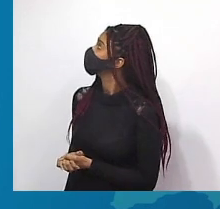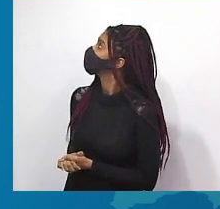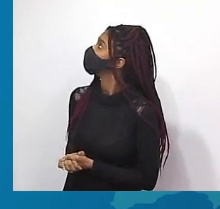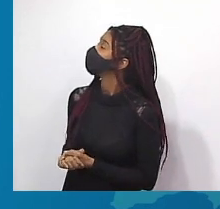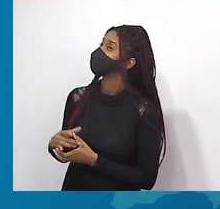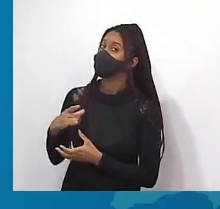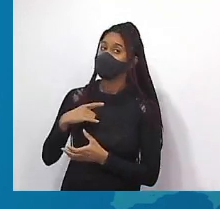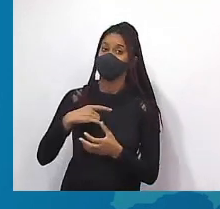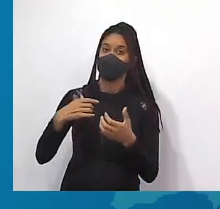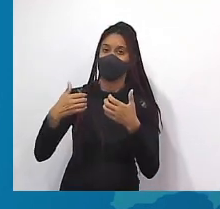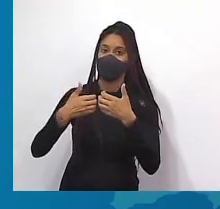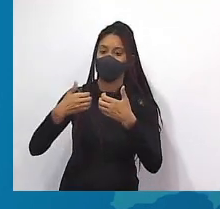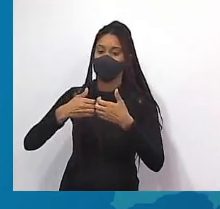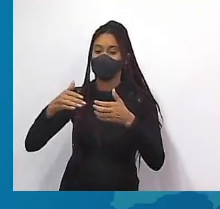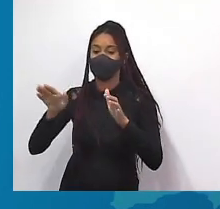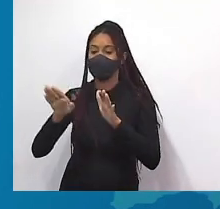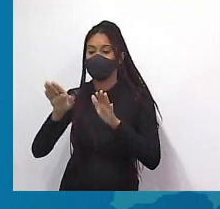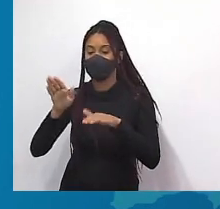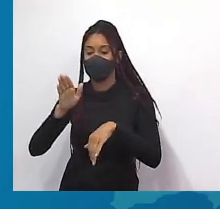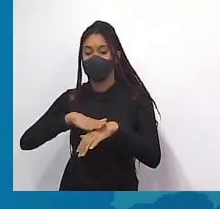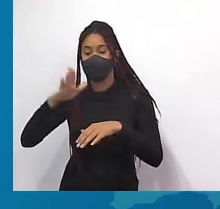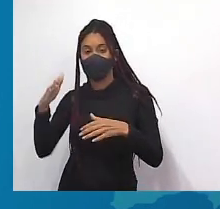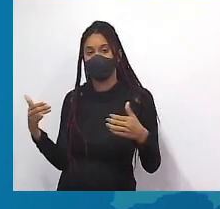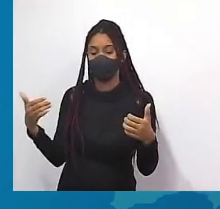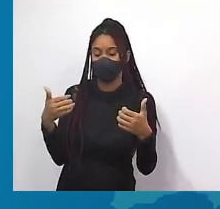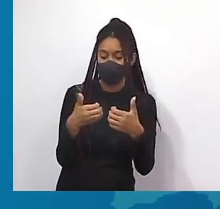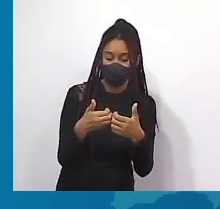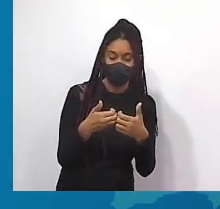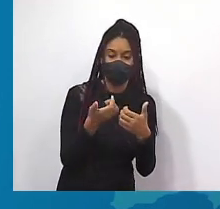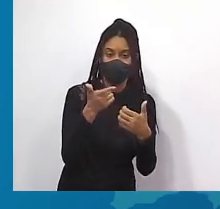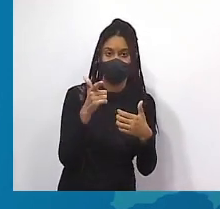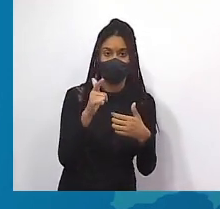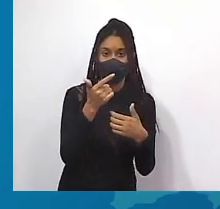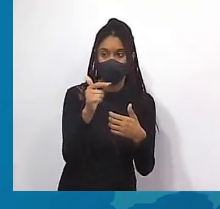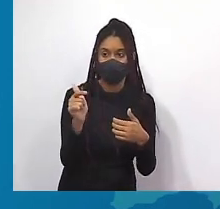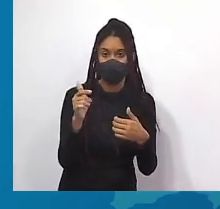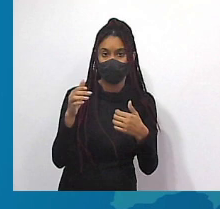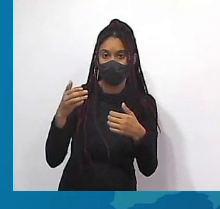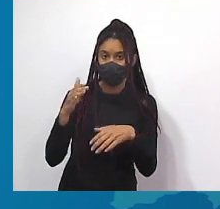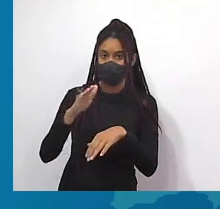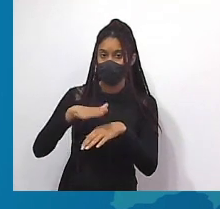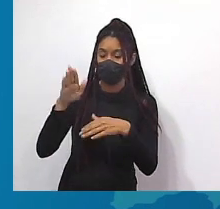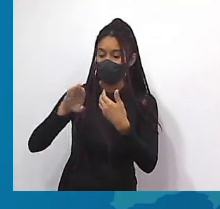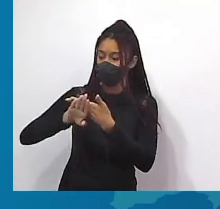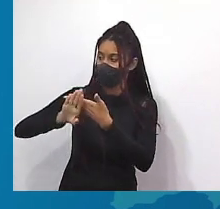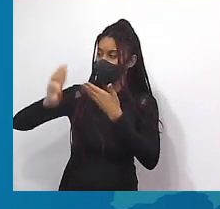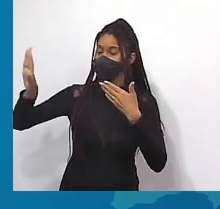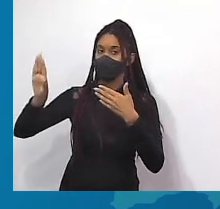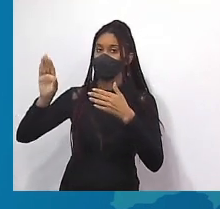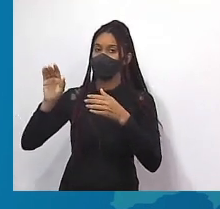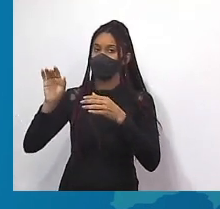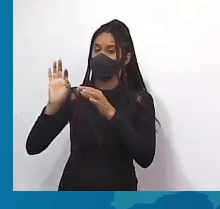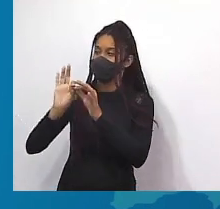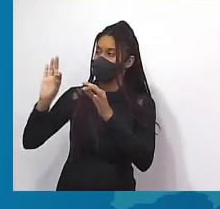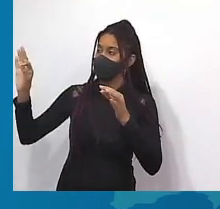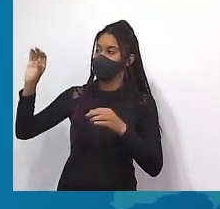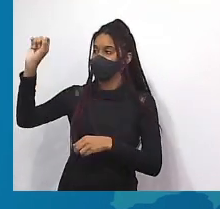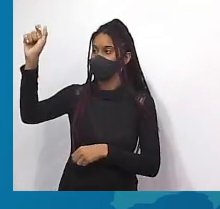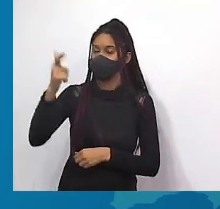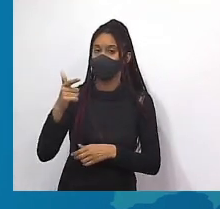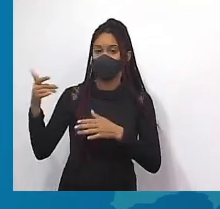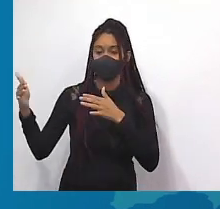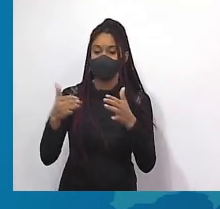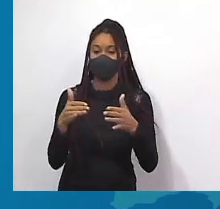mais próxima do Sol e tem momentos que ele é mais distante. Quando ele se afasta do Sol, a gente tem o que chamamos de